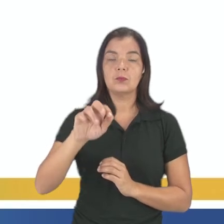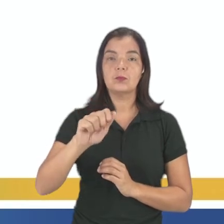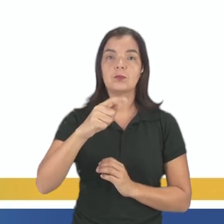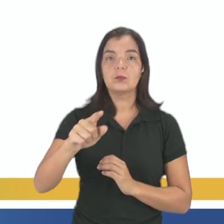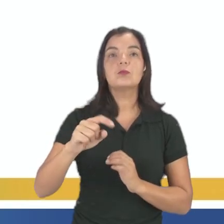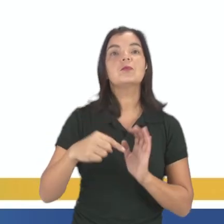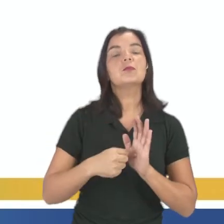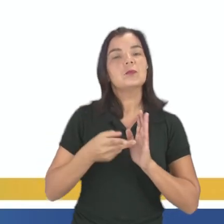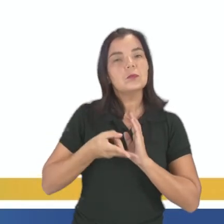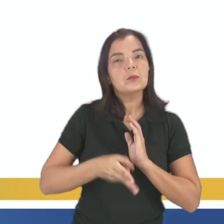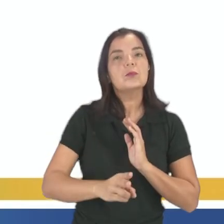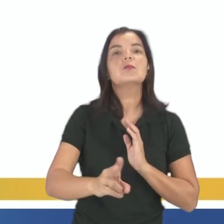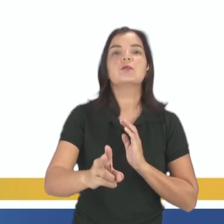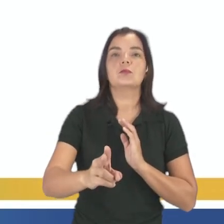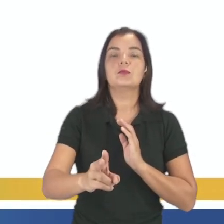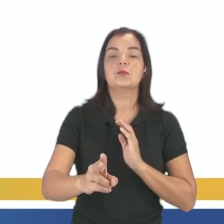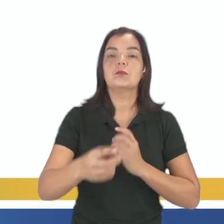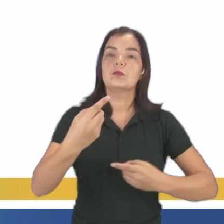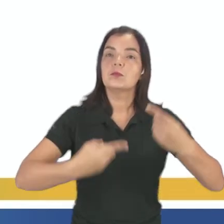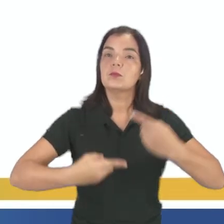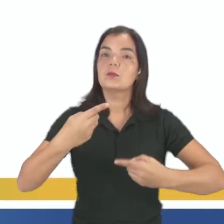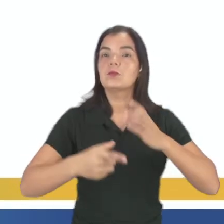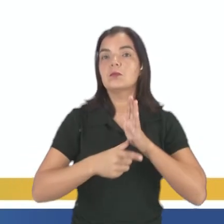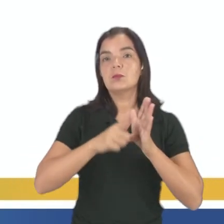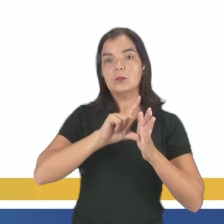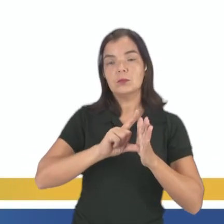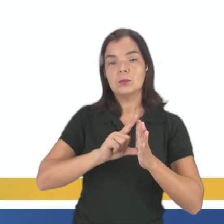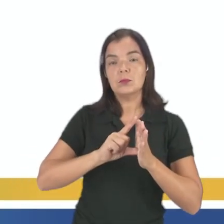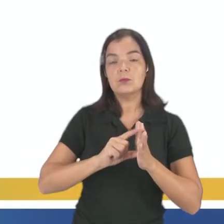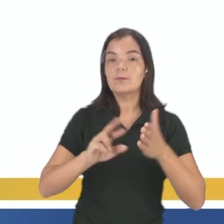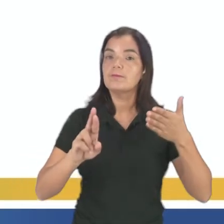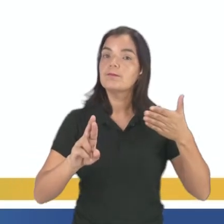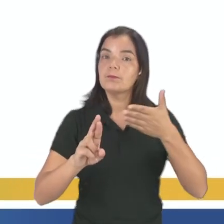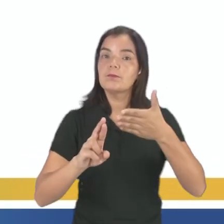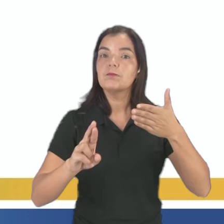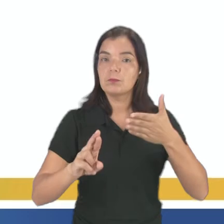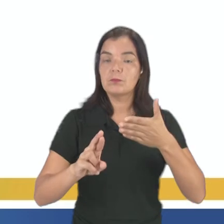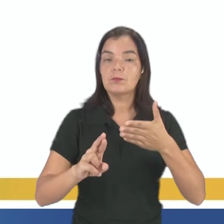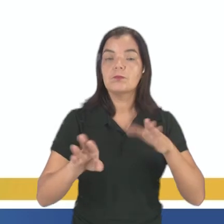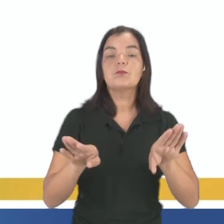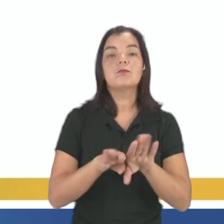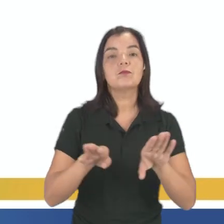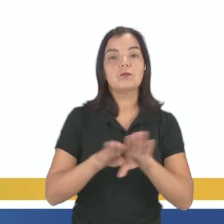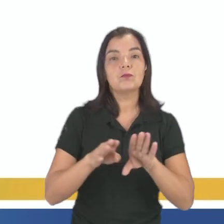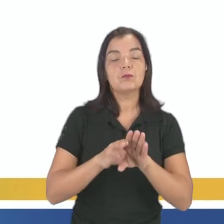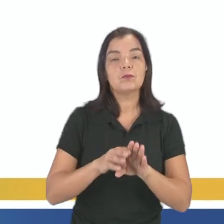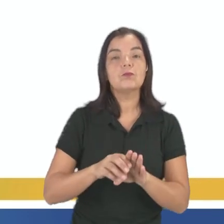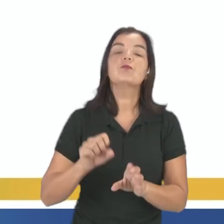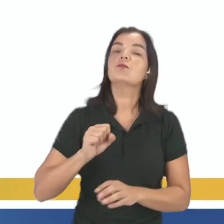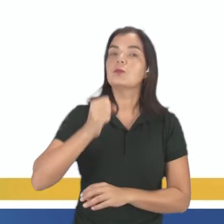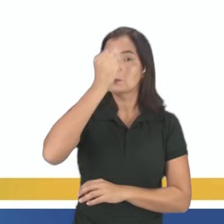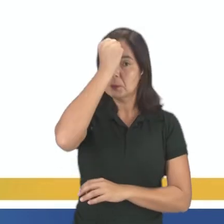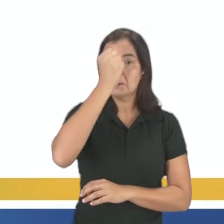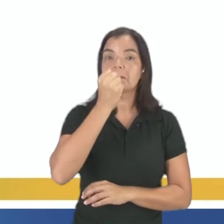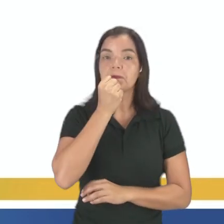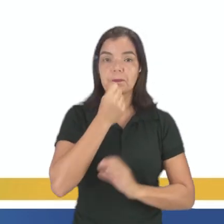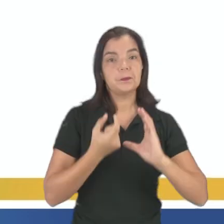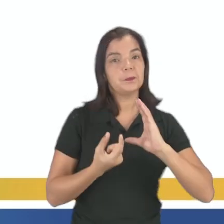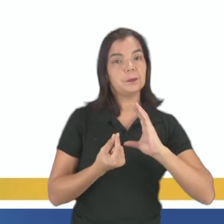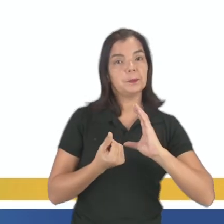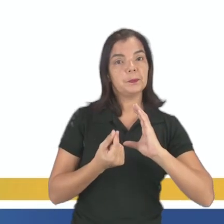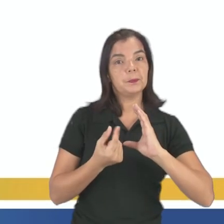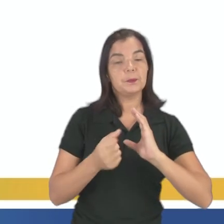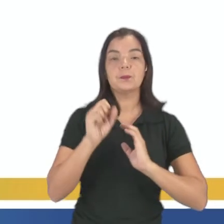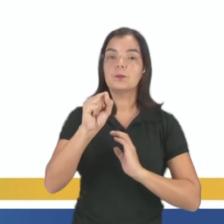dá então uma continuidade aí da política anterior dentro dessa perspectiva de comunismo, dialogando aí com o capitalismo, né, e